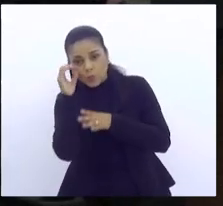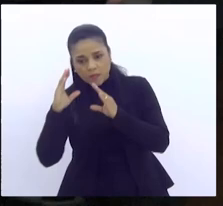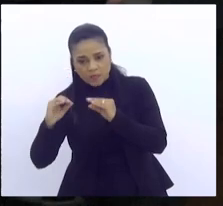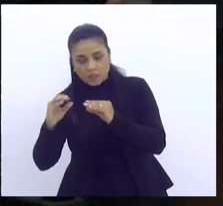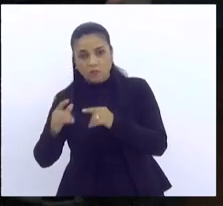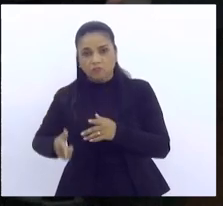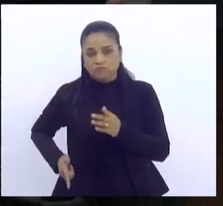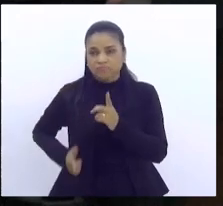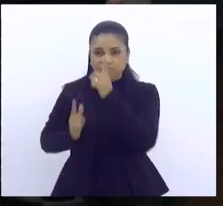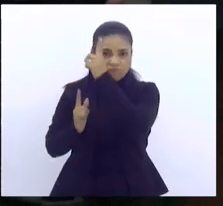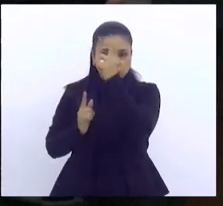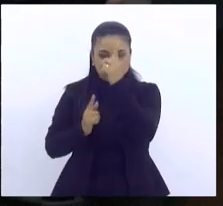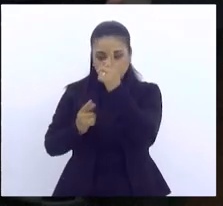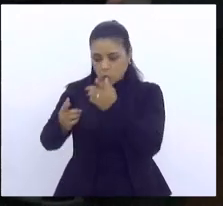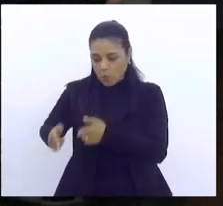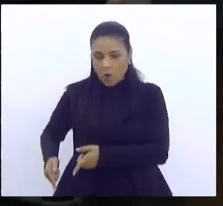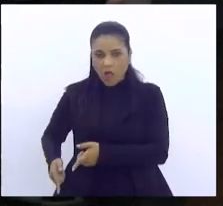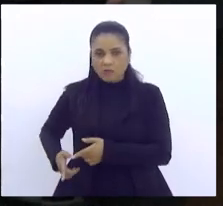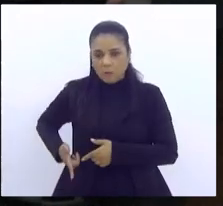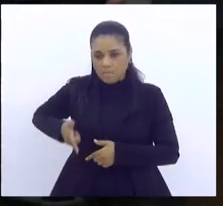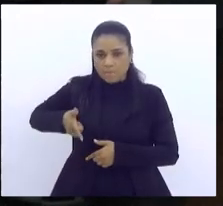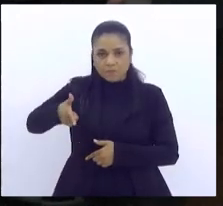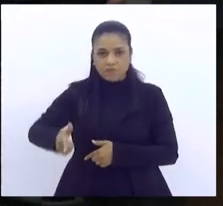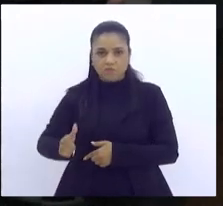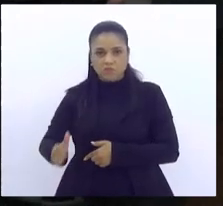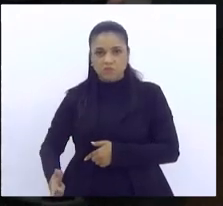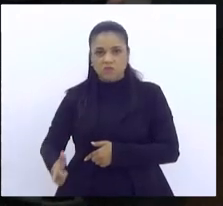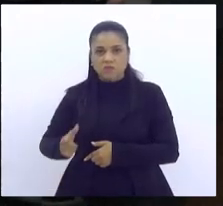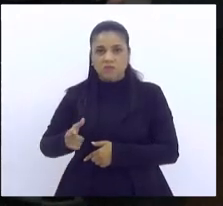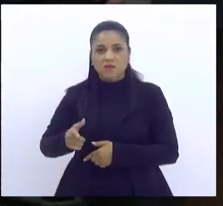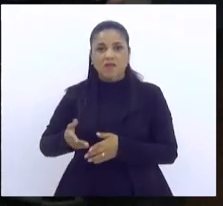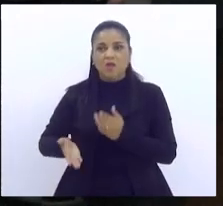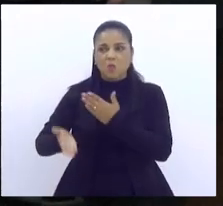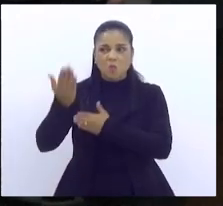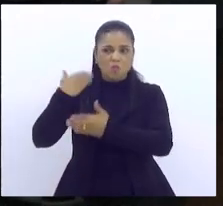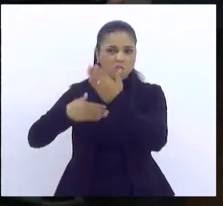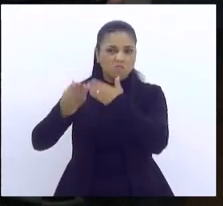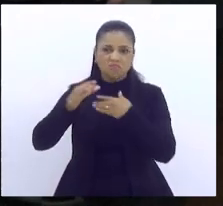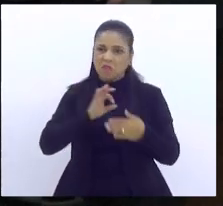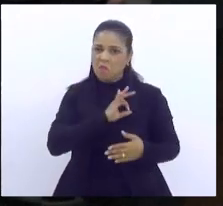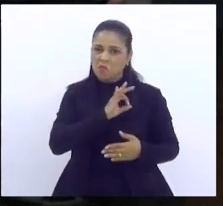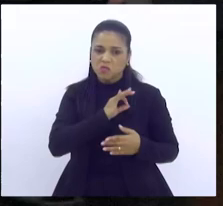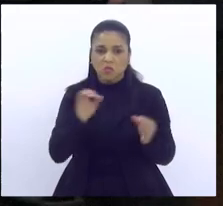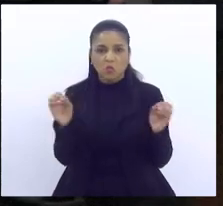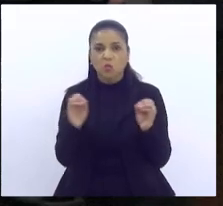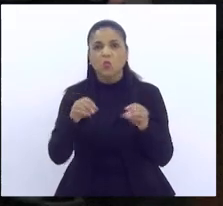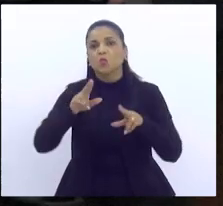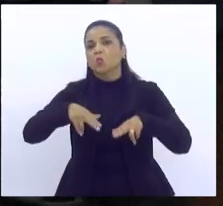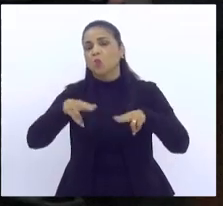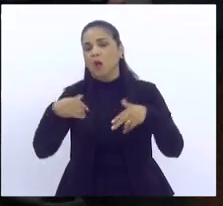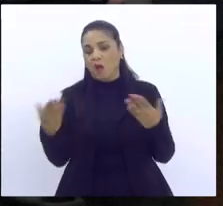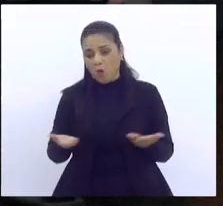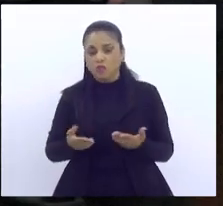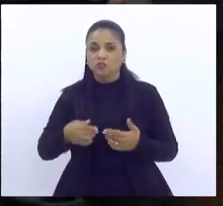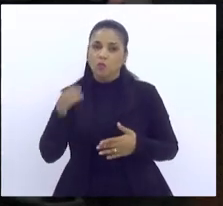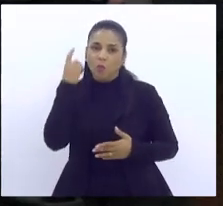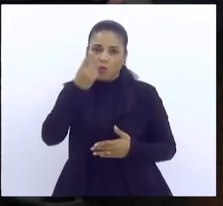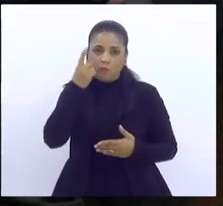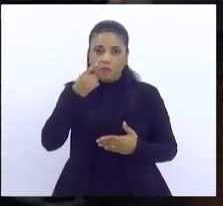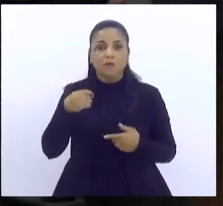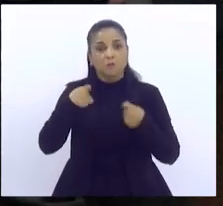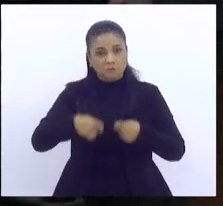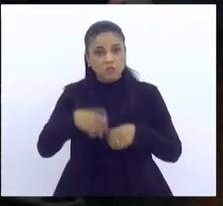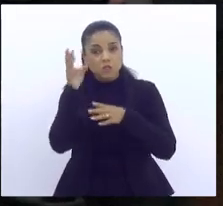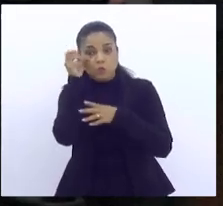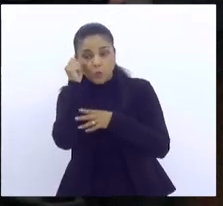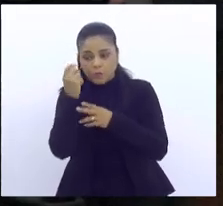lado. Coisa que eu nunca fiz, nem quando eu estava na ativa da polícia. Mas hoje, como deputado, sou obrigado a fazer isso. Sou